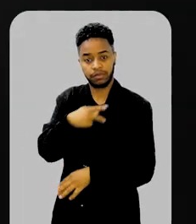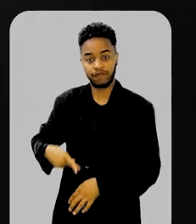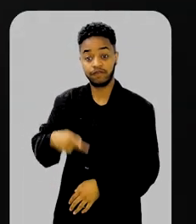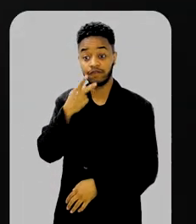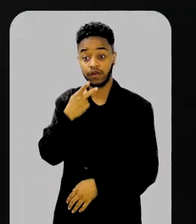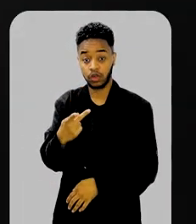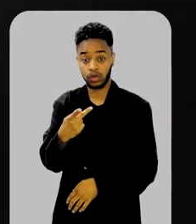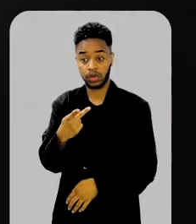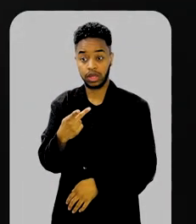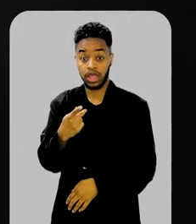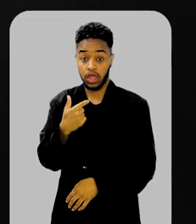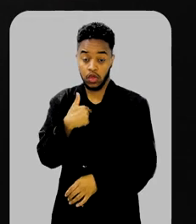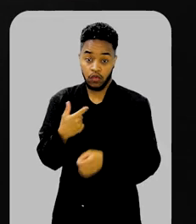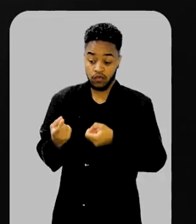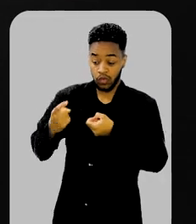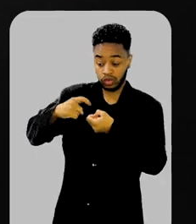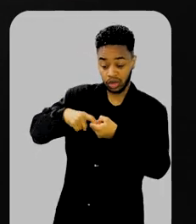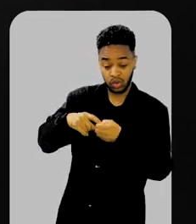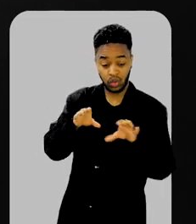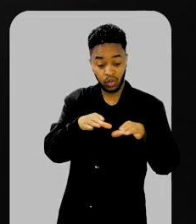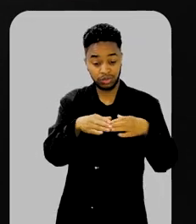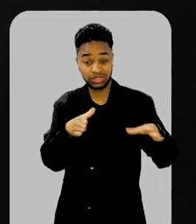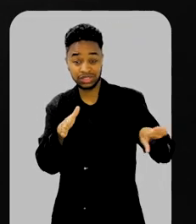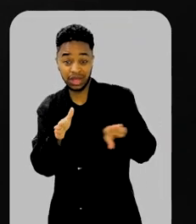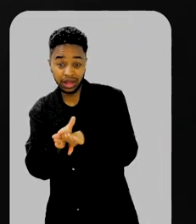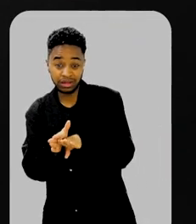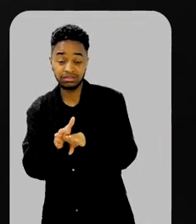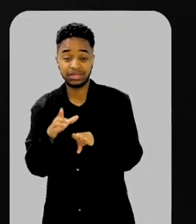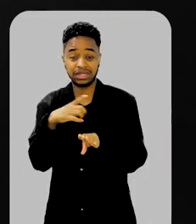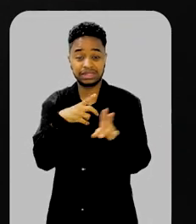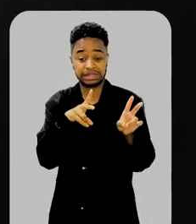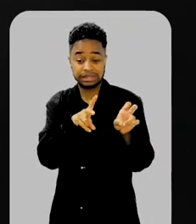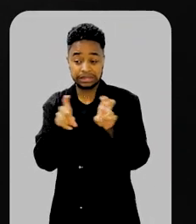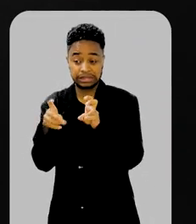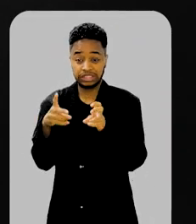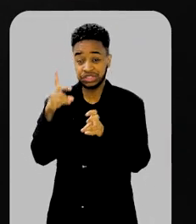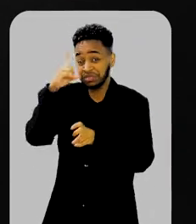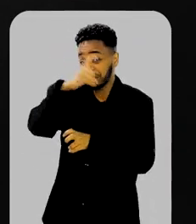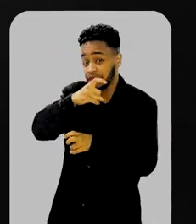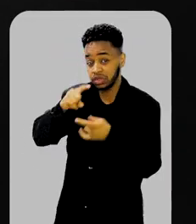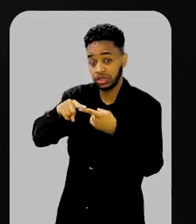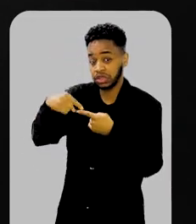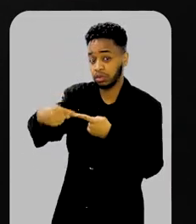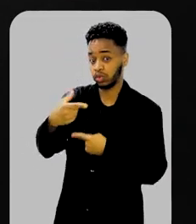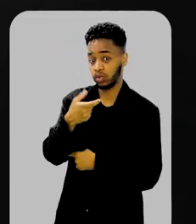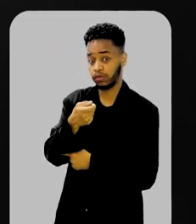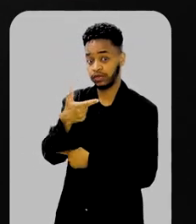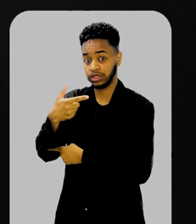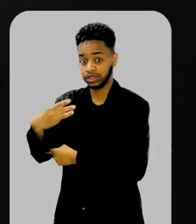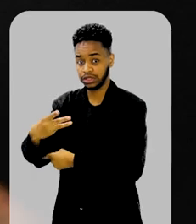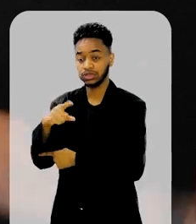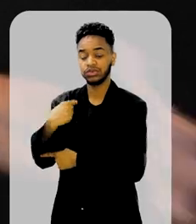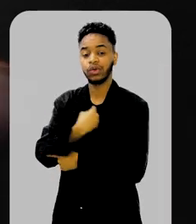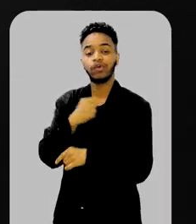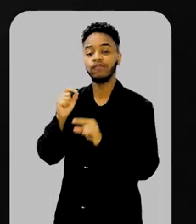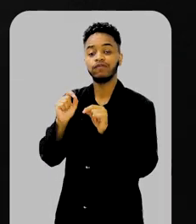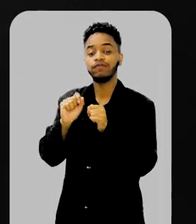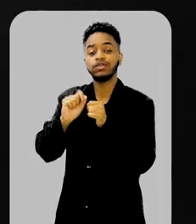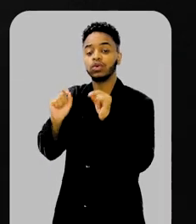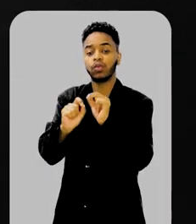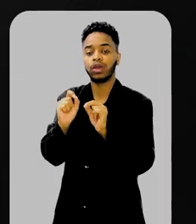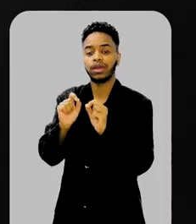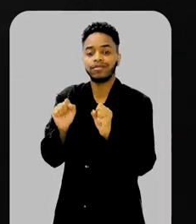em que como eu tô voltando Eles estão chegando e você tem uma coisa muito sensível depois do 23 todos nós nos